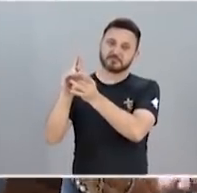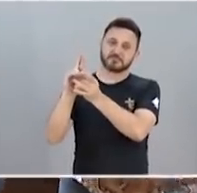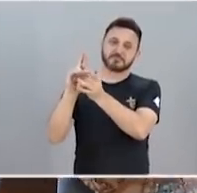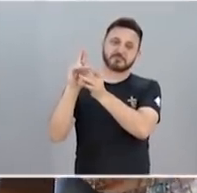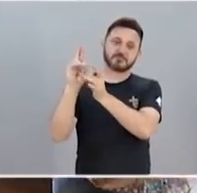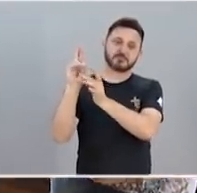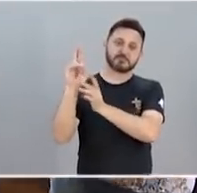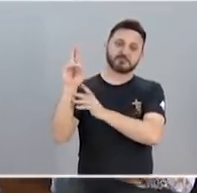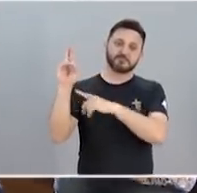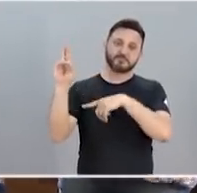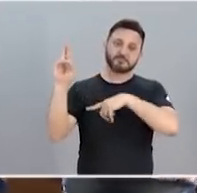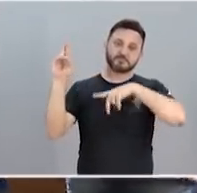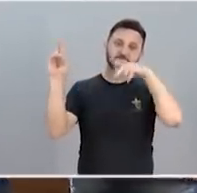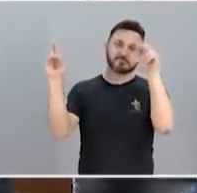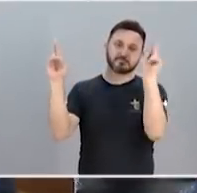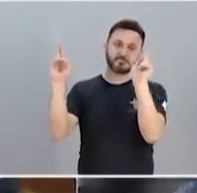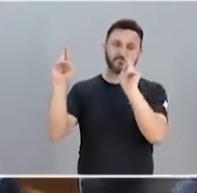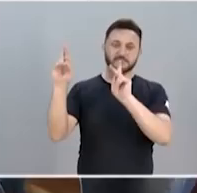encontro